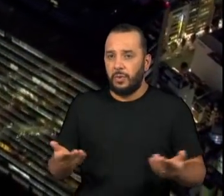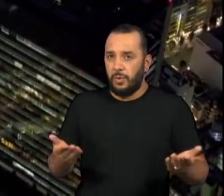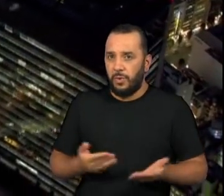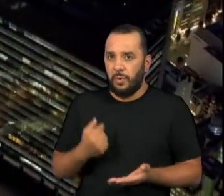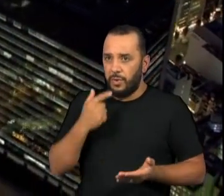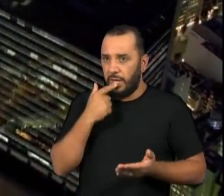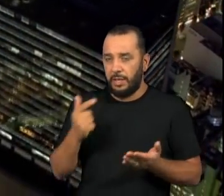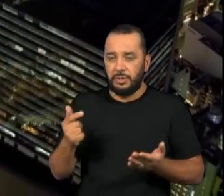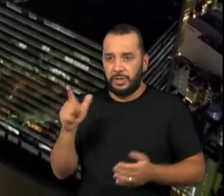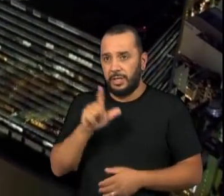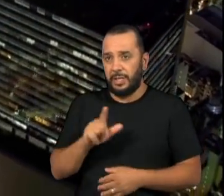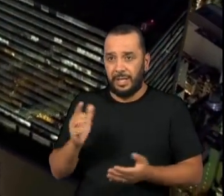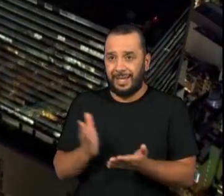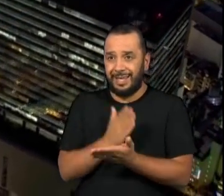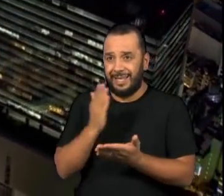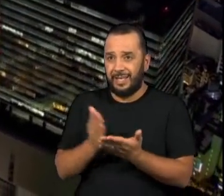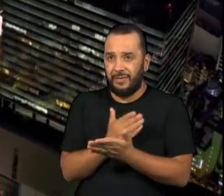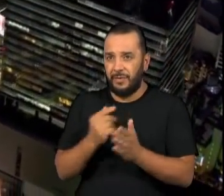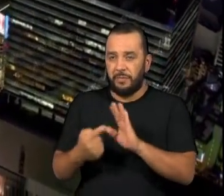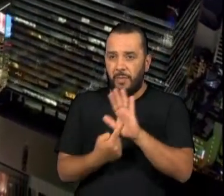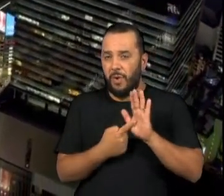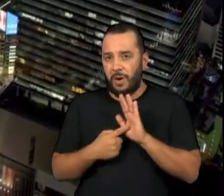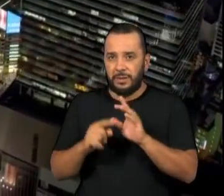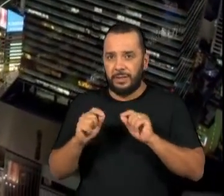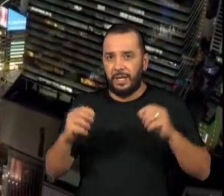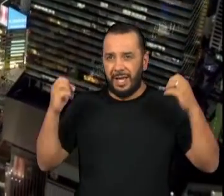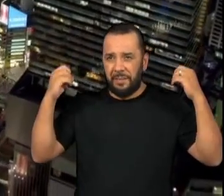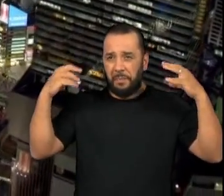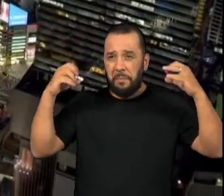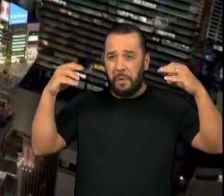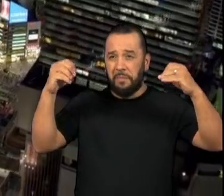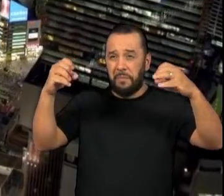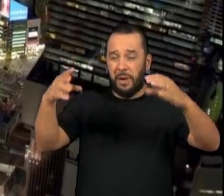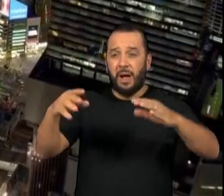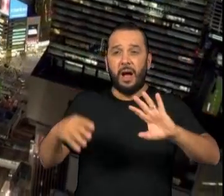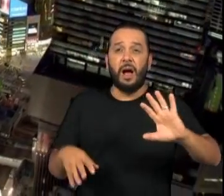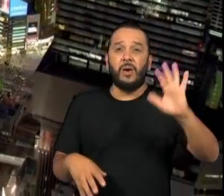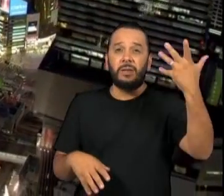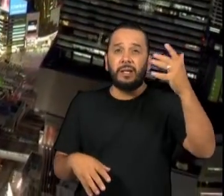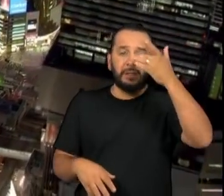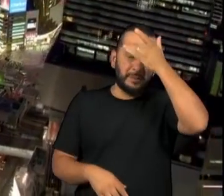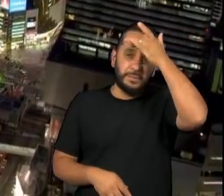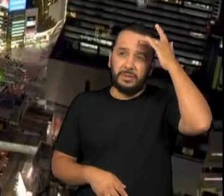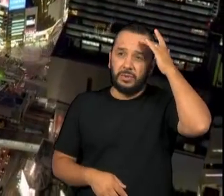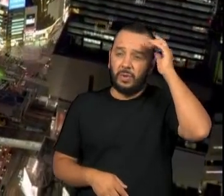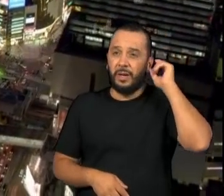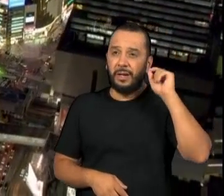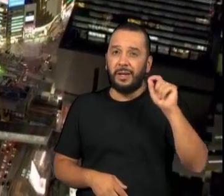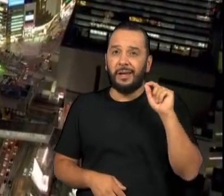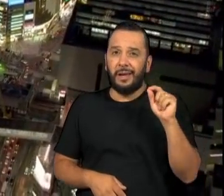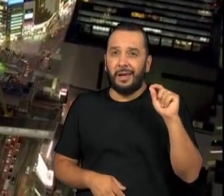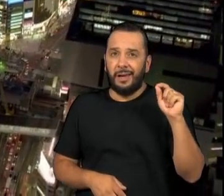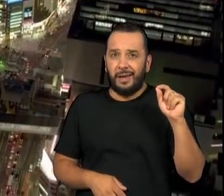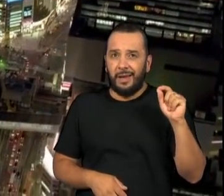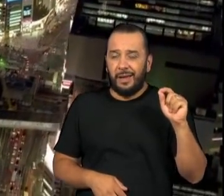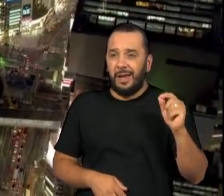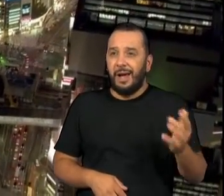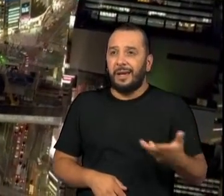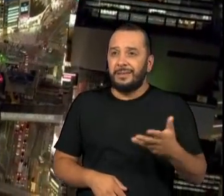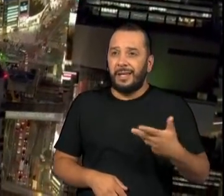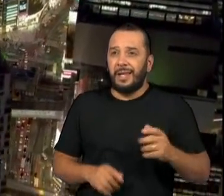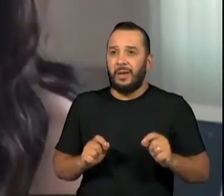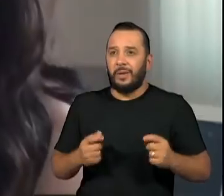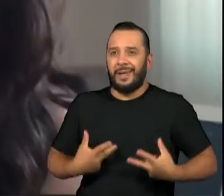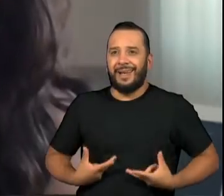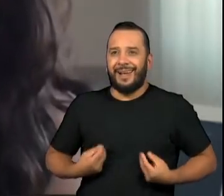registrado que a iluminação artificial, ela aumenta a incidência ou ela acelera certos tipos de